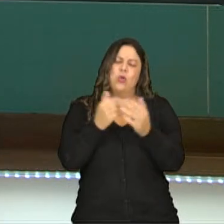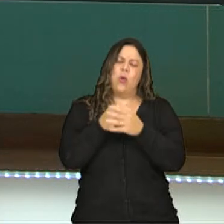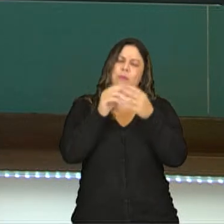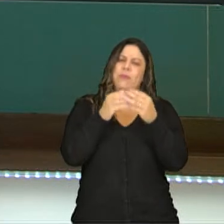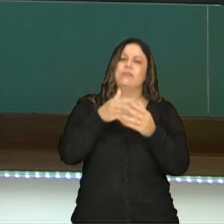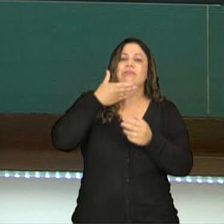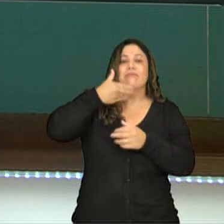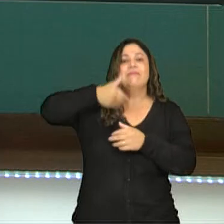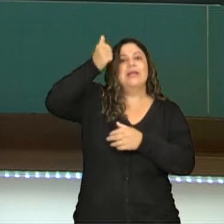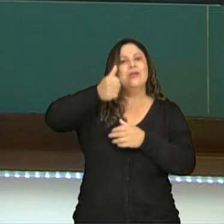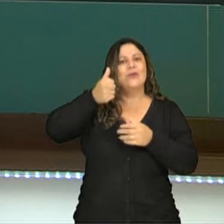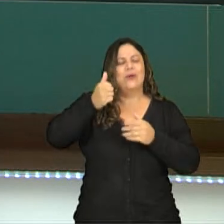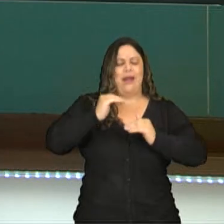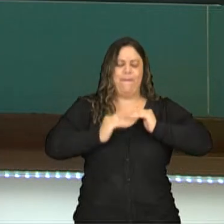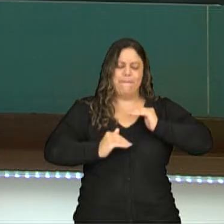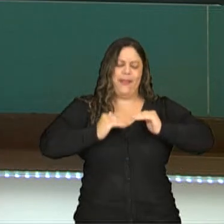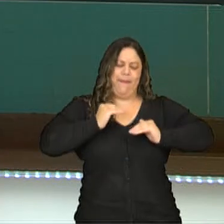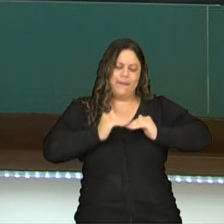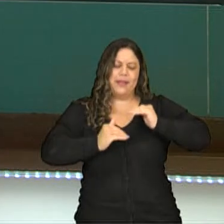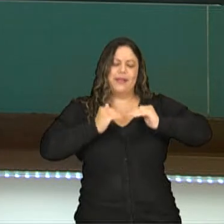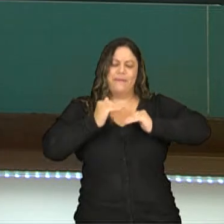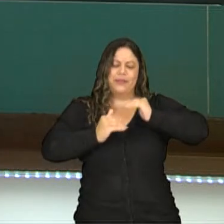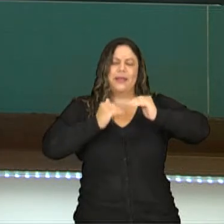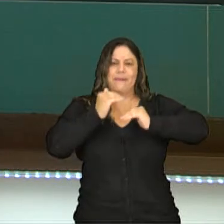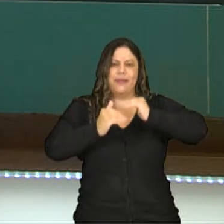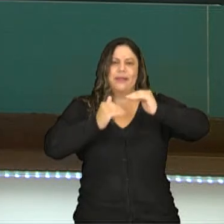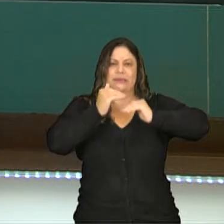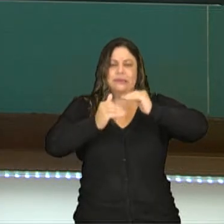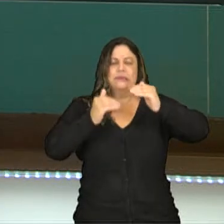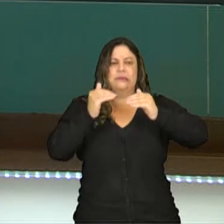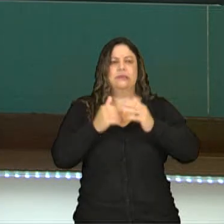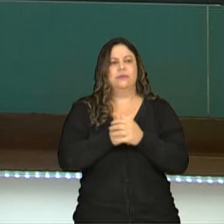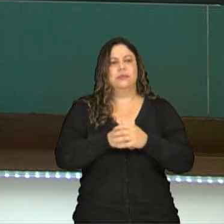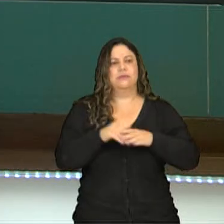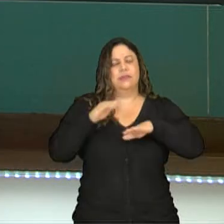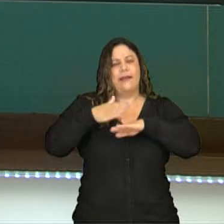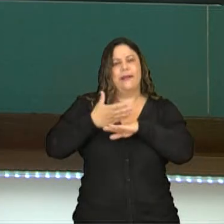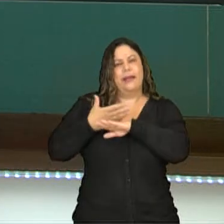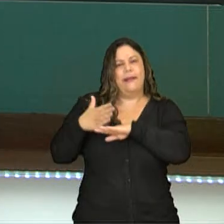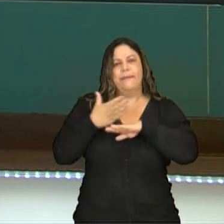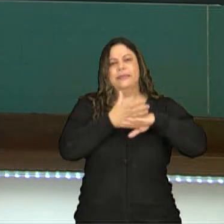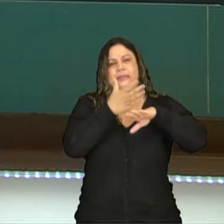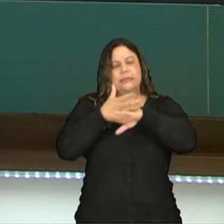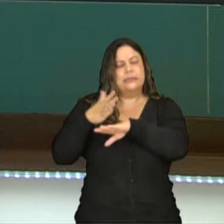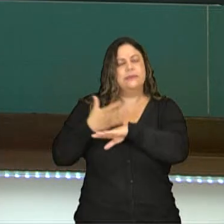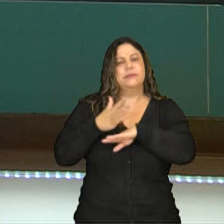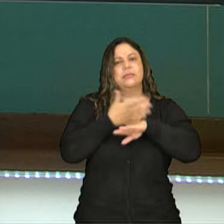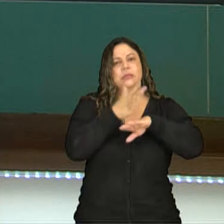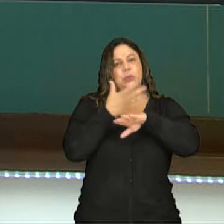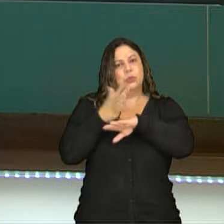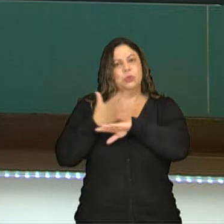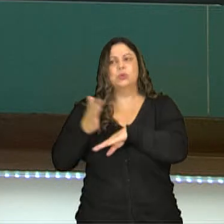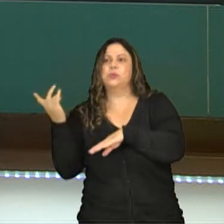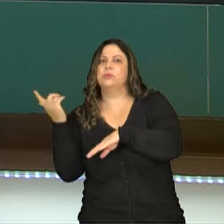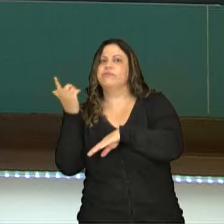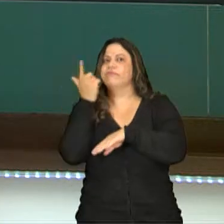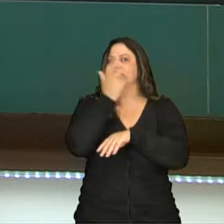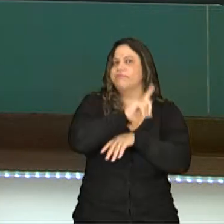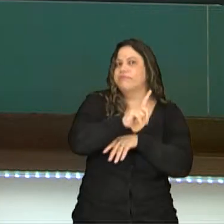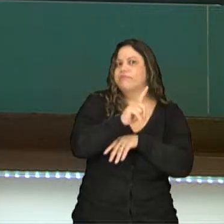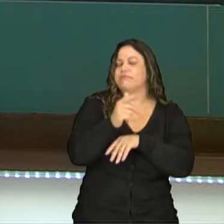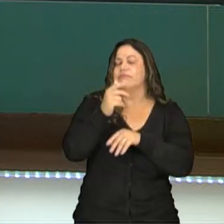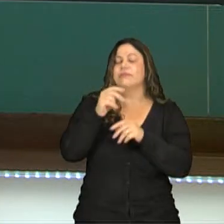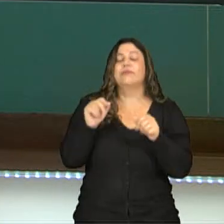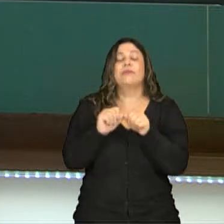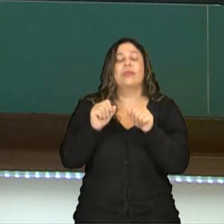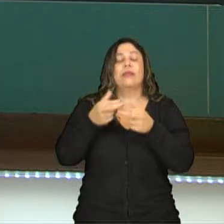Então, a gente vai lapidando ele através dessa cultura do movimento, nessa cultura corporal, para que a gente consiga desempenhar outras